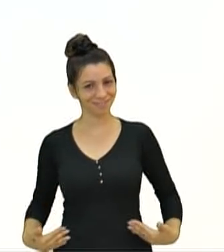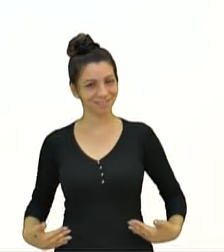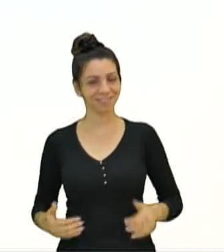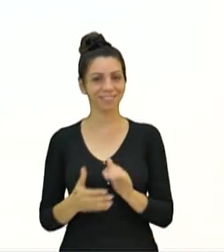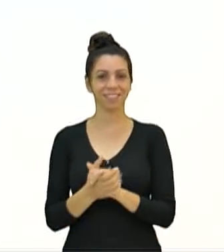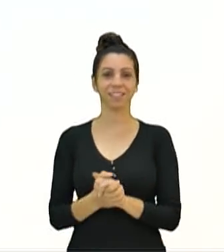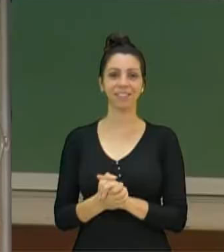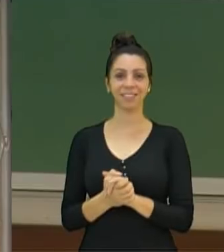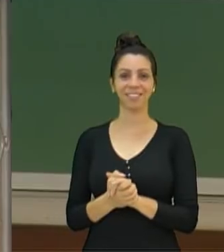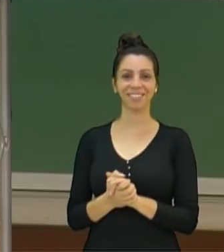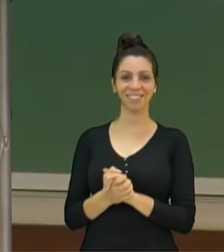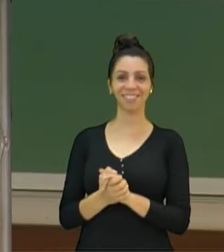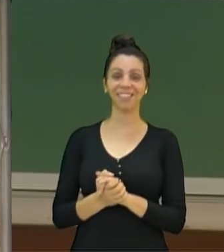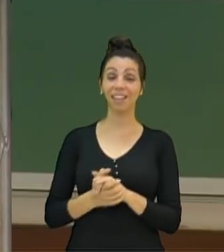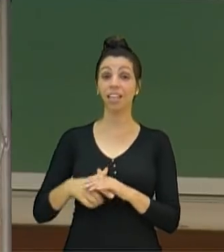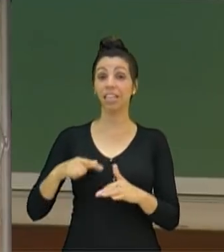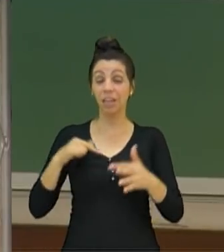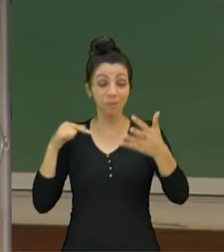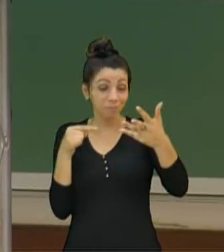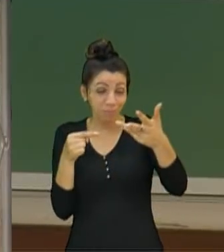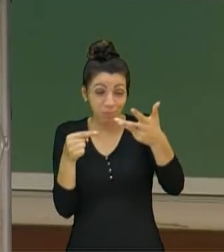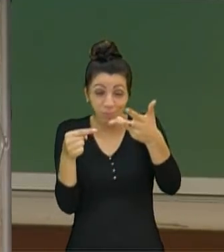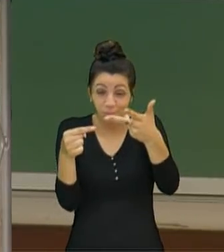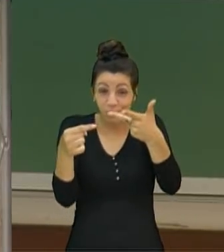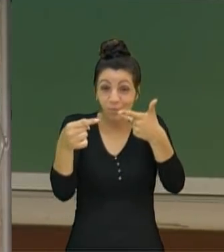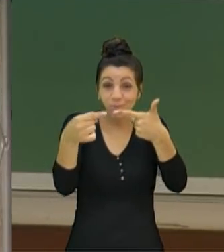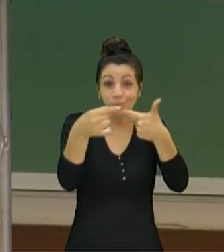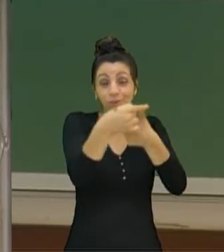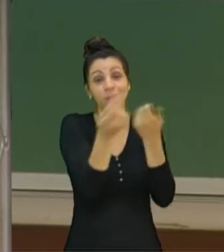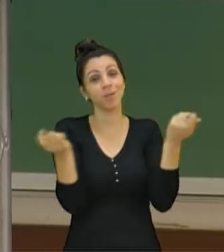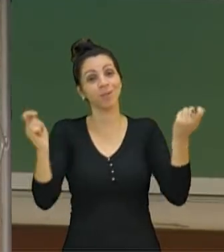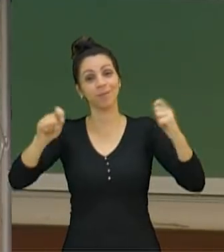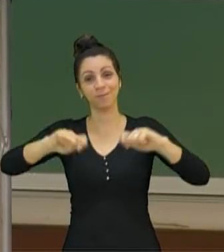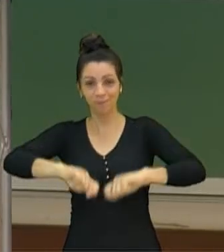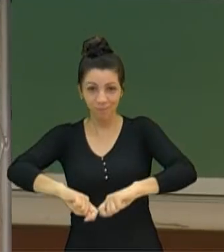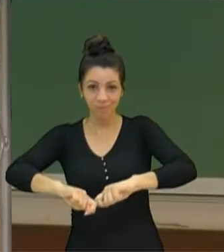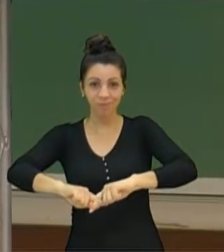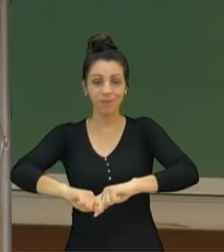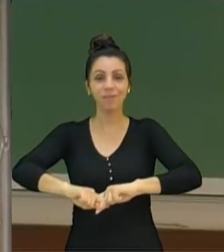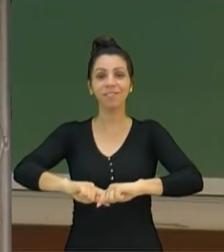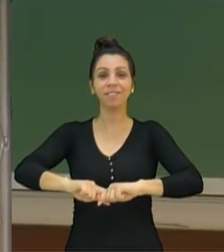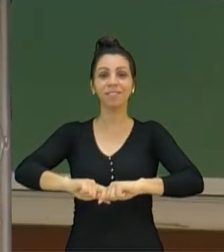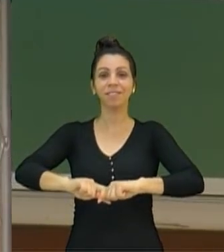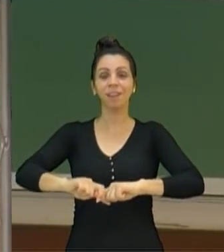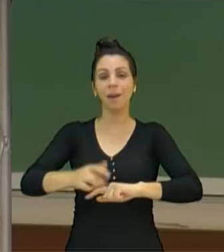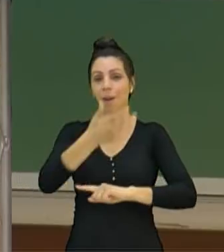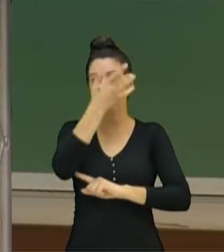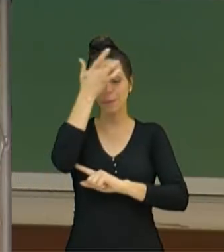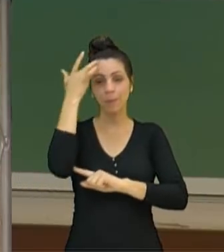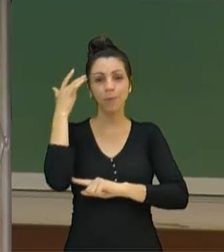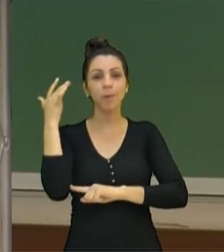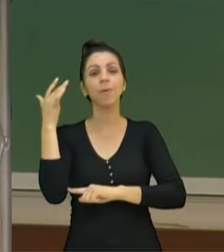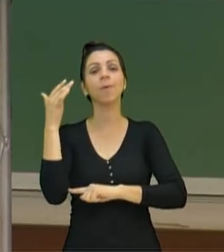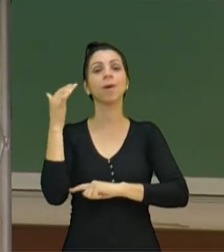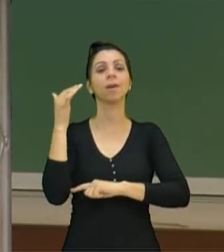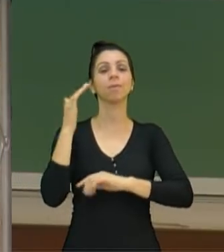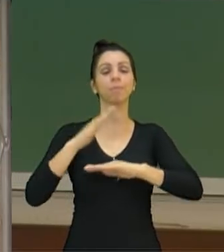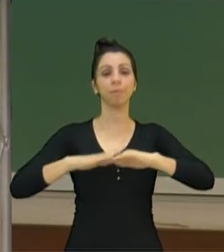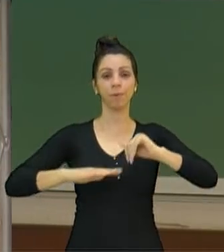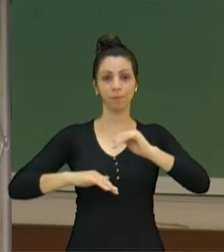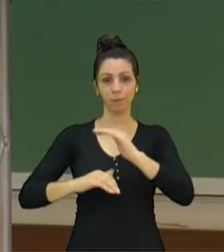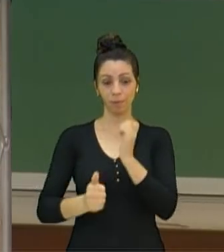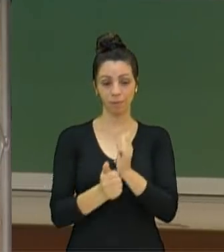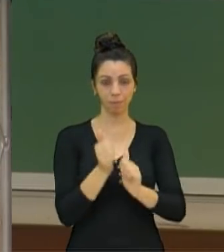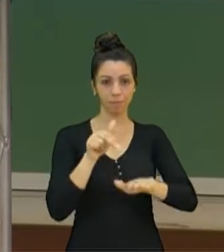nós vimos que é uma lista grande de capacidades que um praticante dos saltos